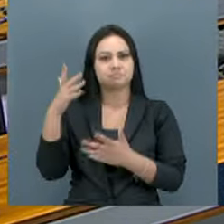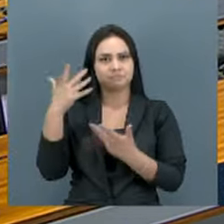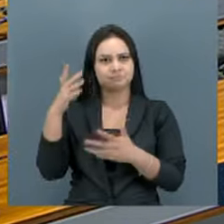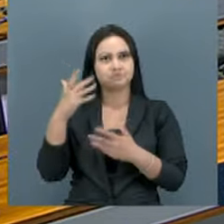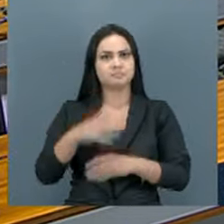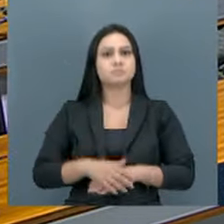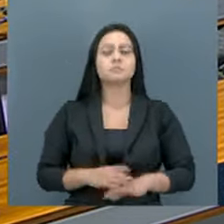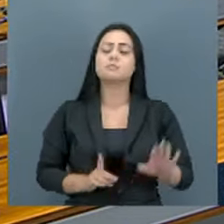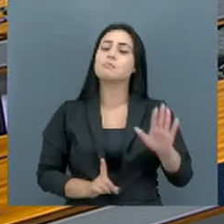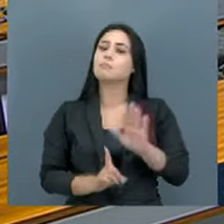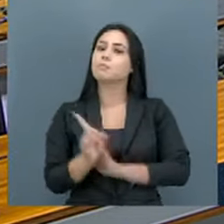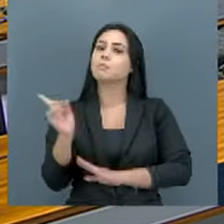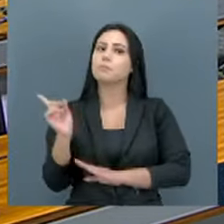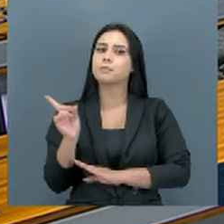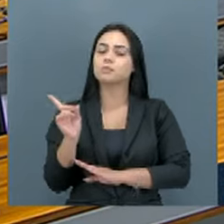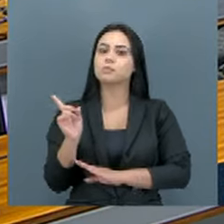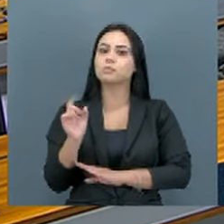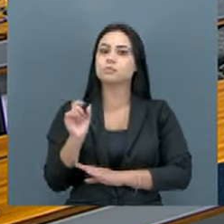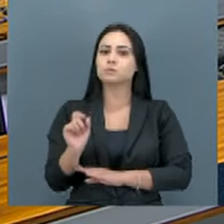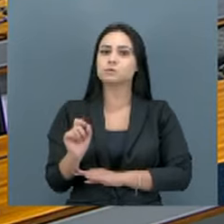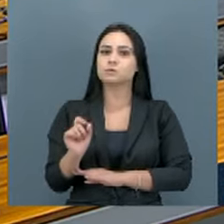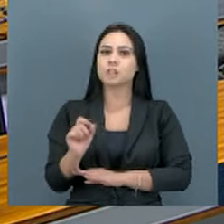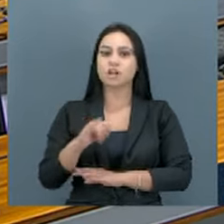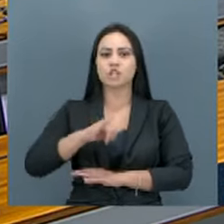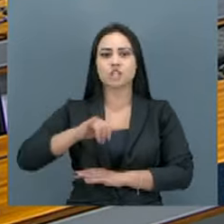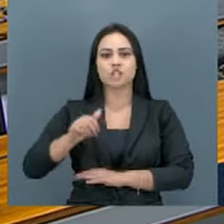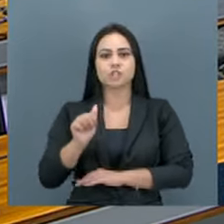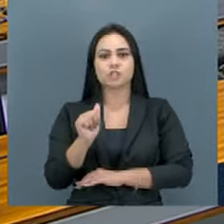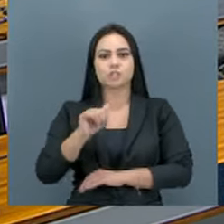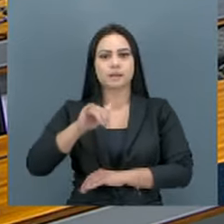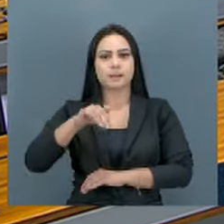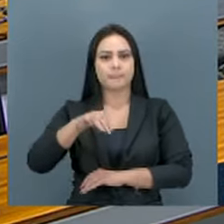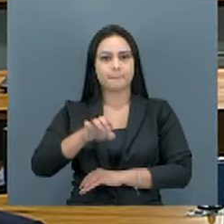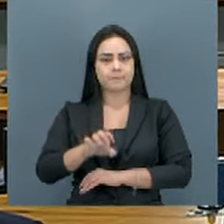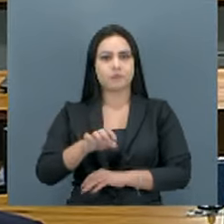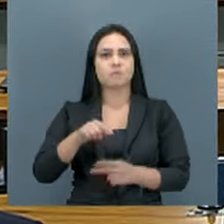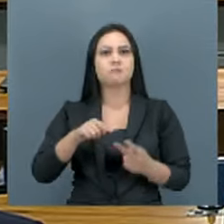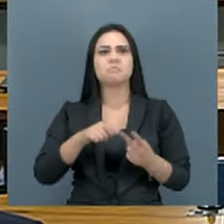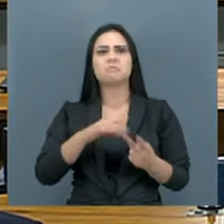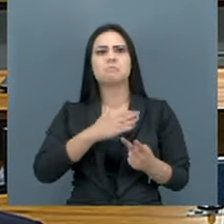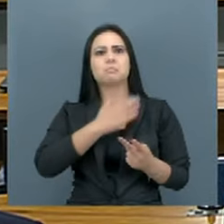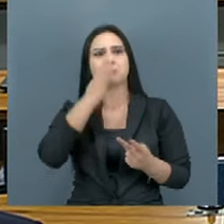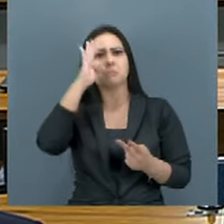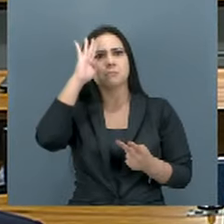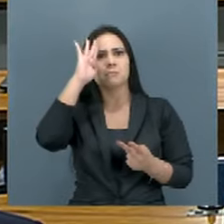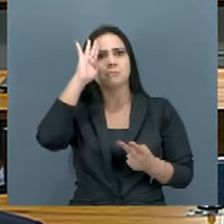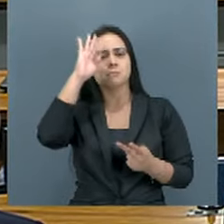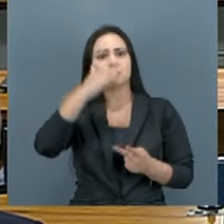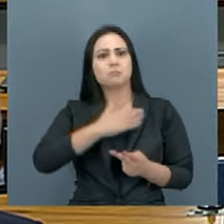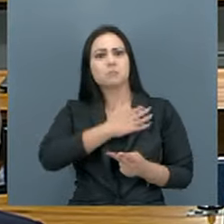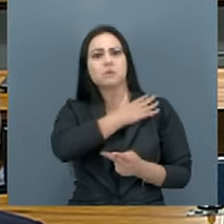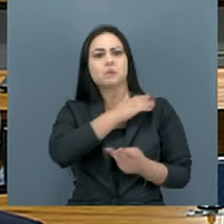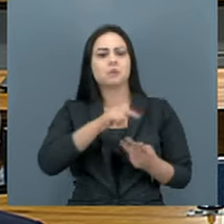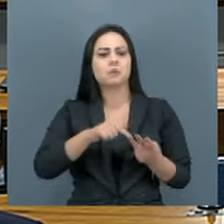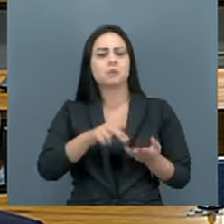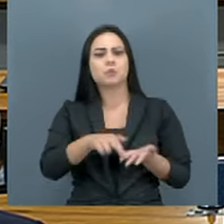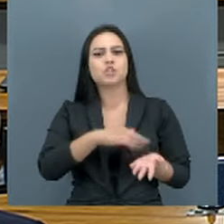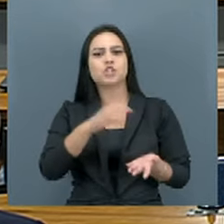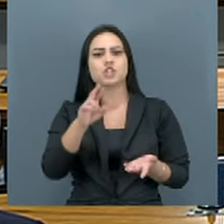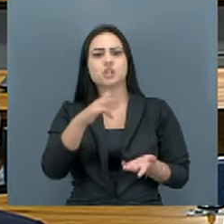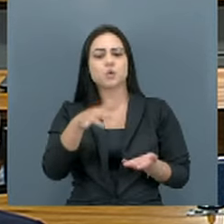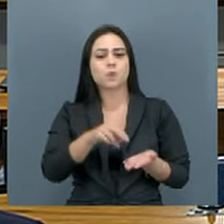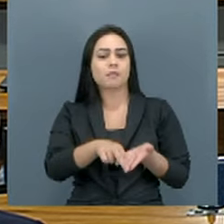Eu pergunto ao senador Jaime, Mauro, Mourão e Chico Rodrigues e ao relator, porque o